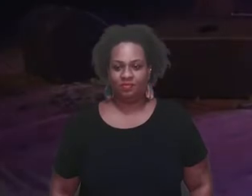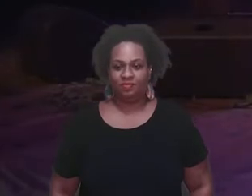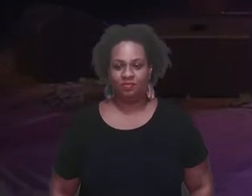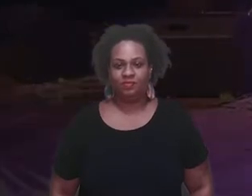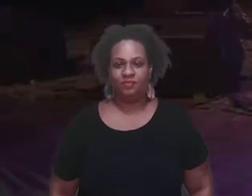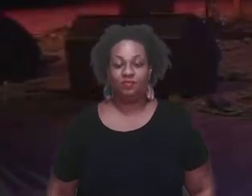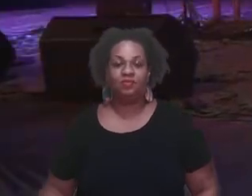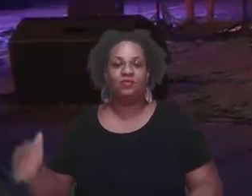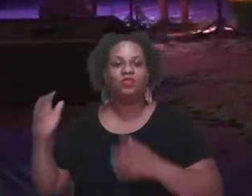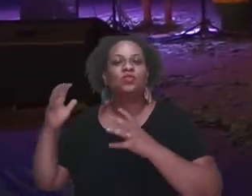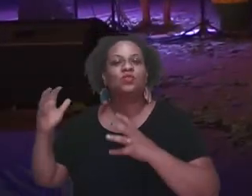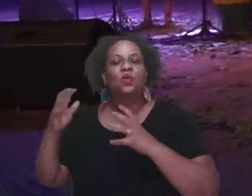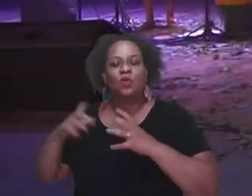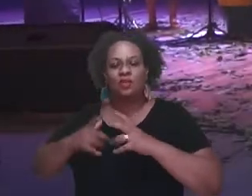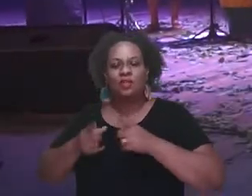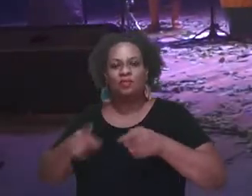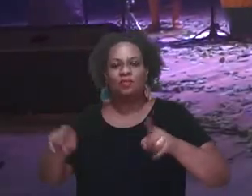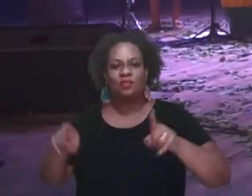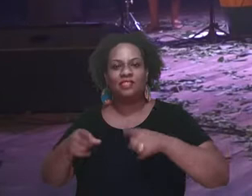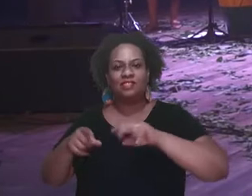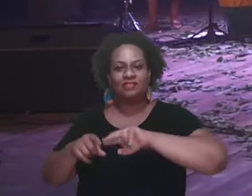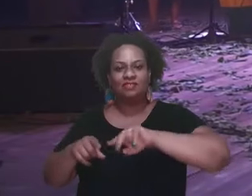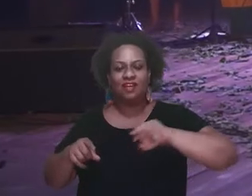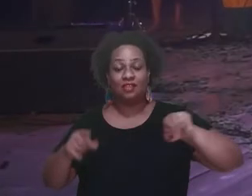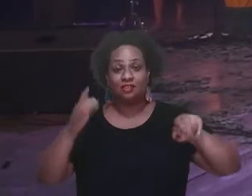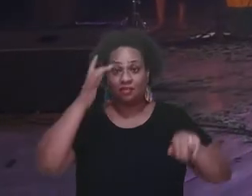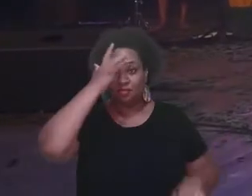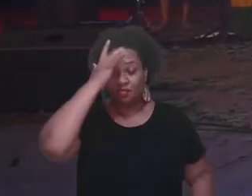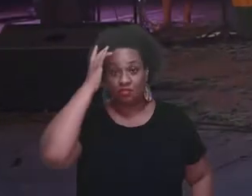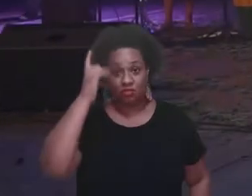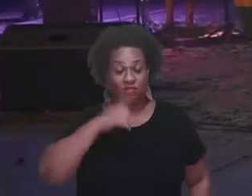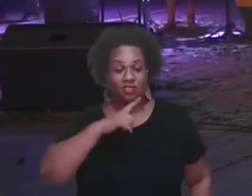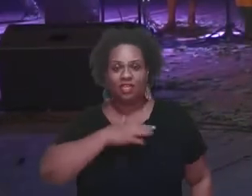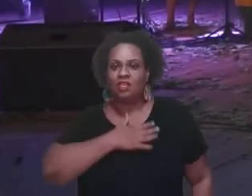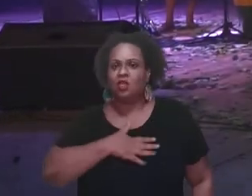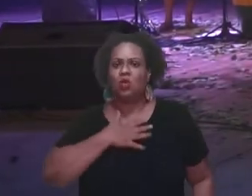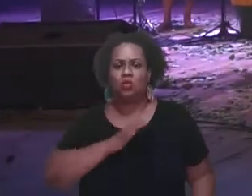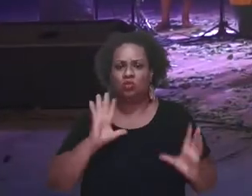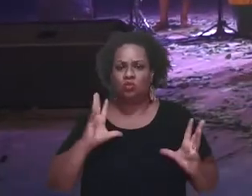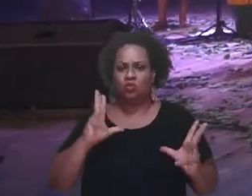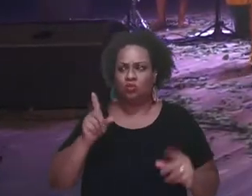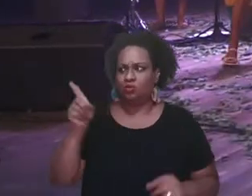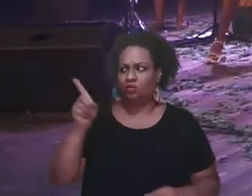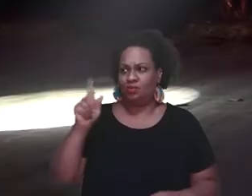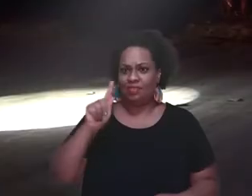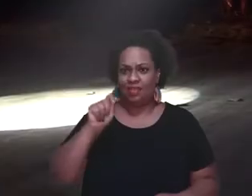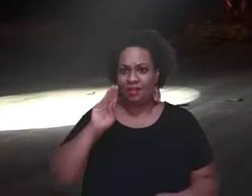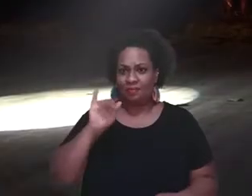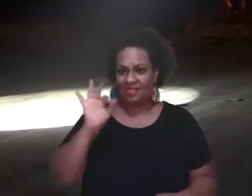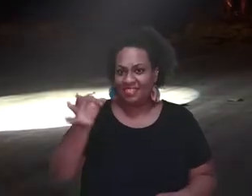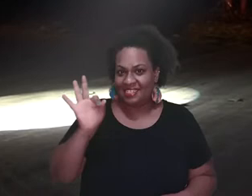um grupo de mulheres é bem diversificado né ou pessoas que tocam atitude que habita aí também joga capoeira é isso